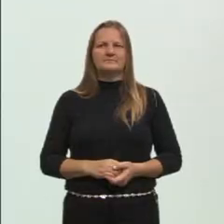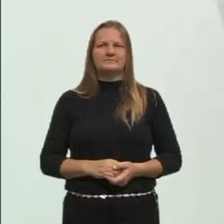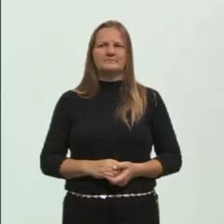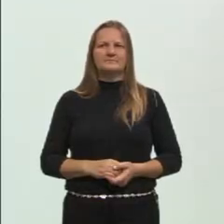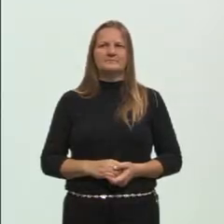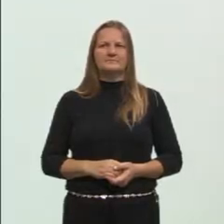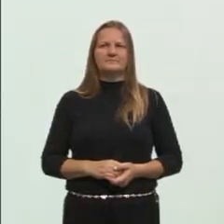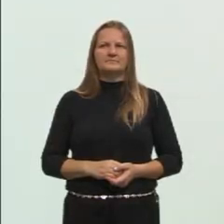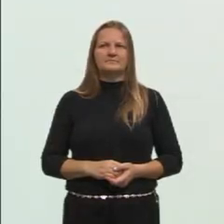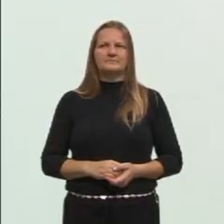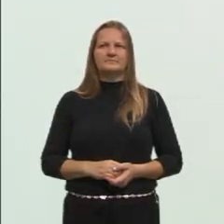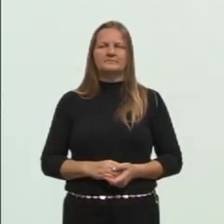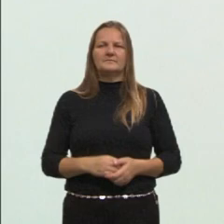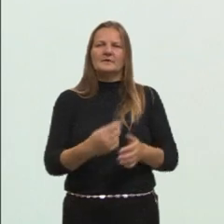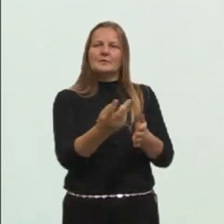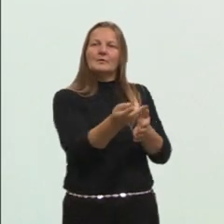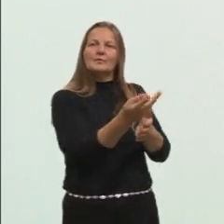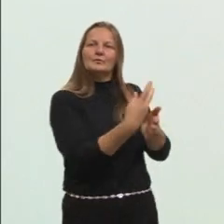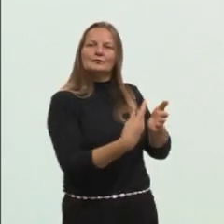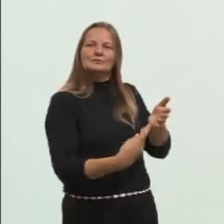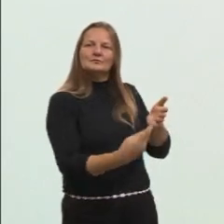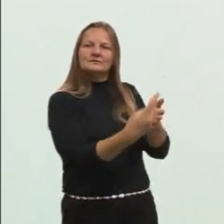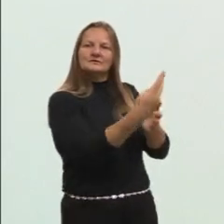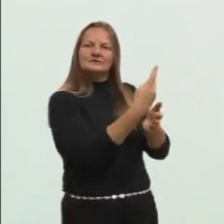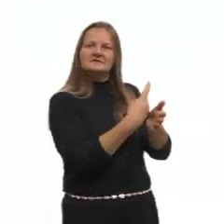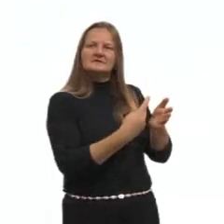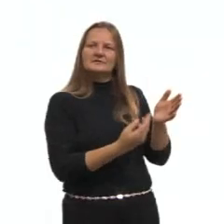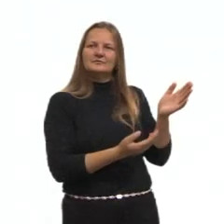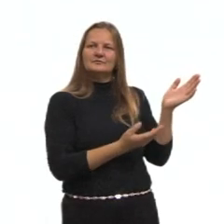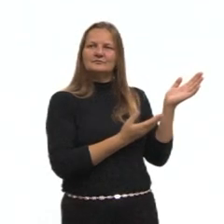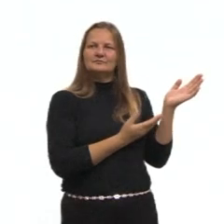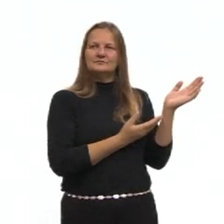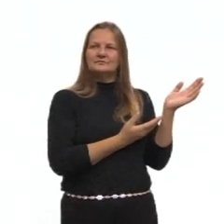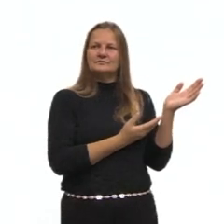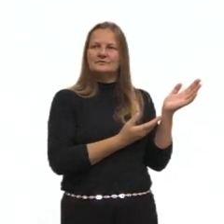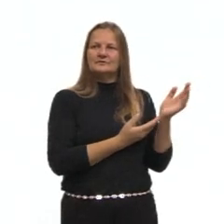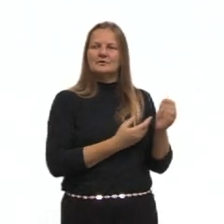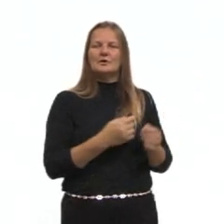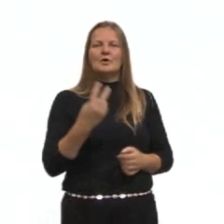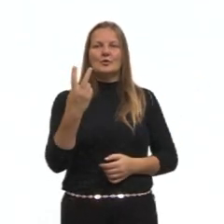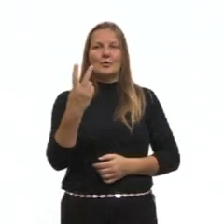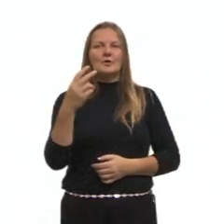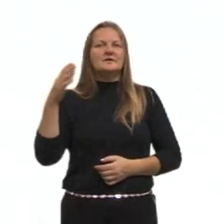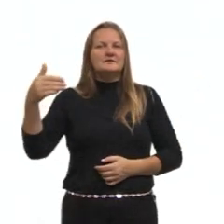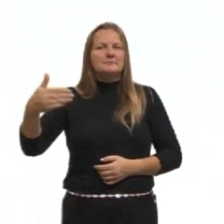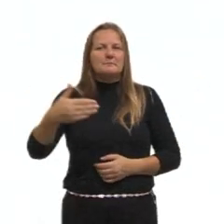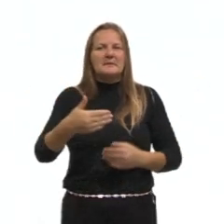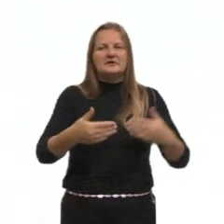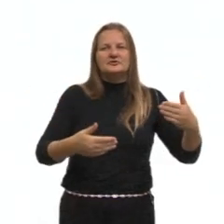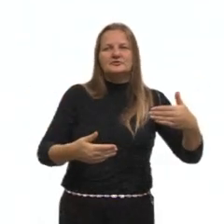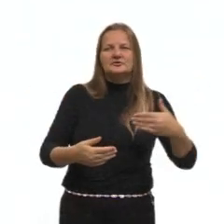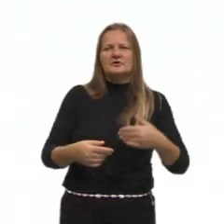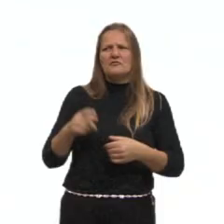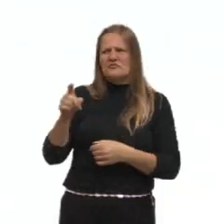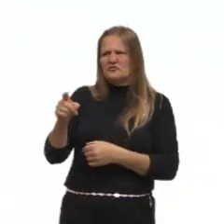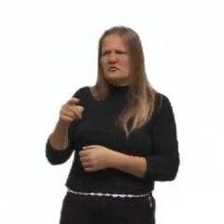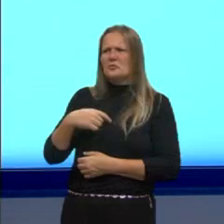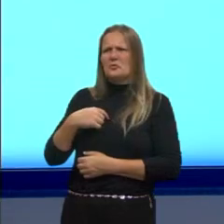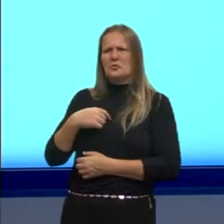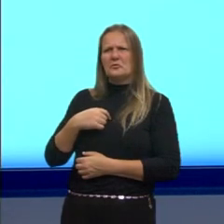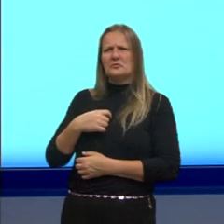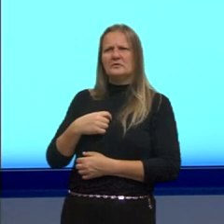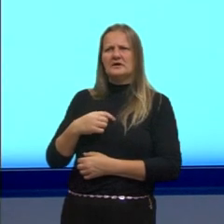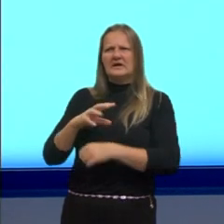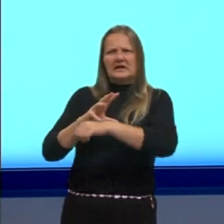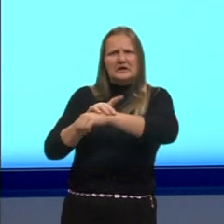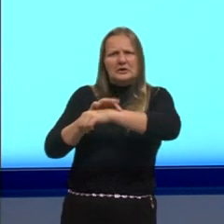do desenho ali que nós colocamos né um peixe está falando ali para o outro mano você tá com iction que